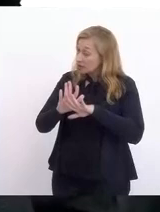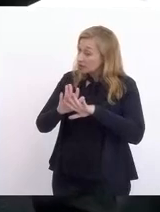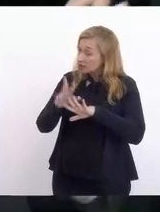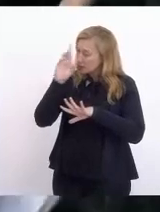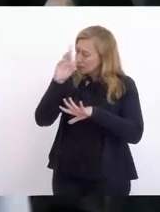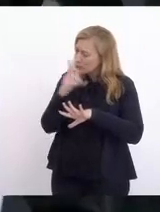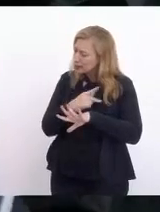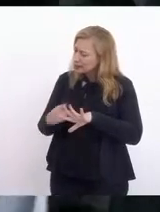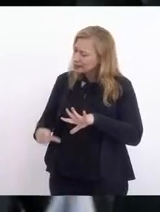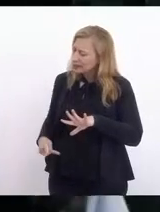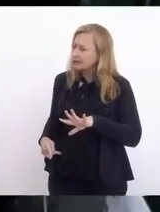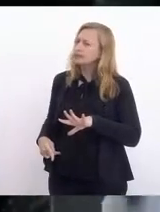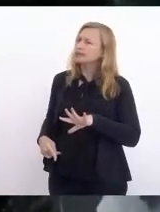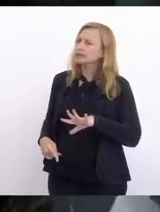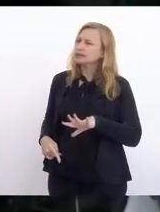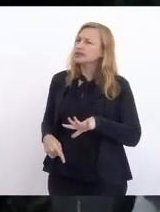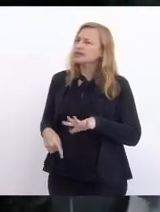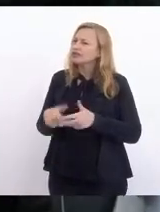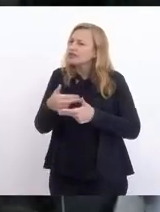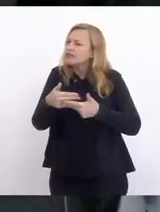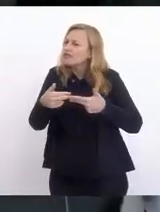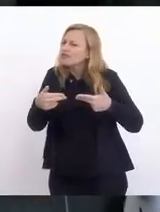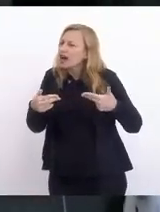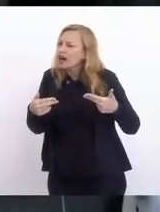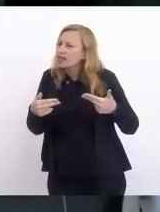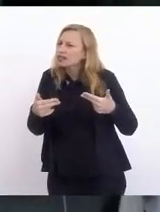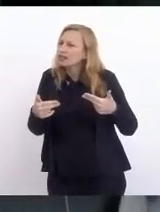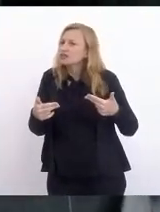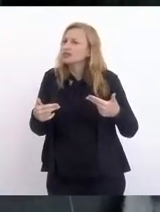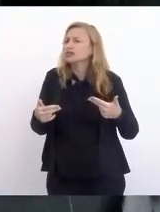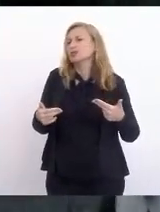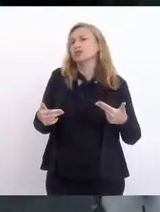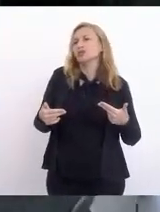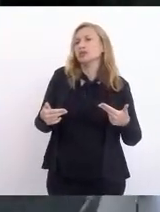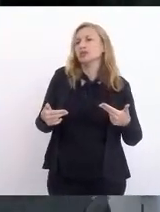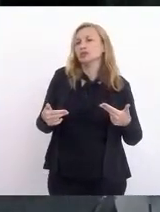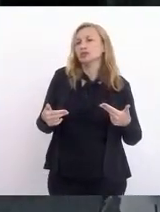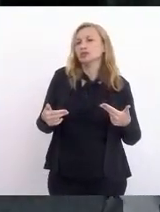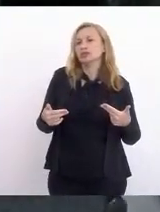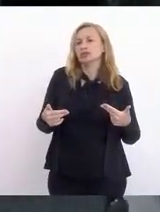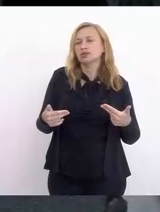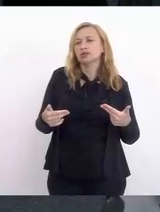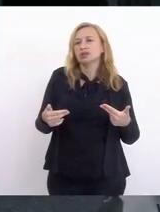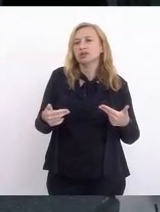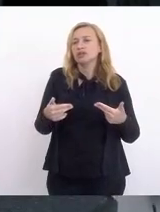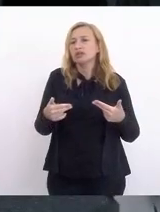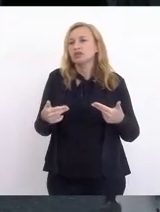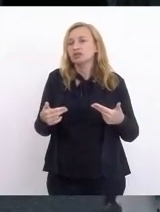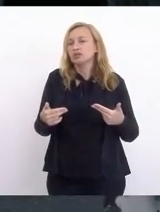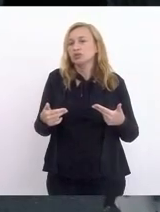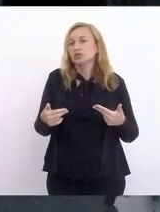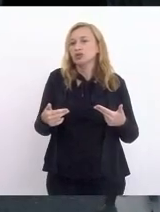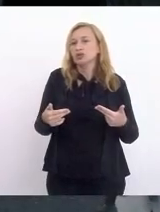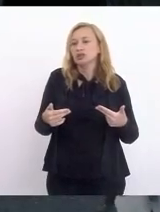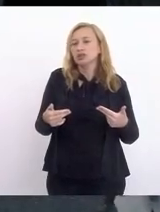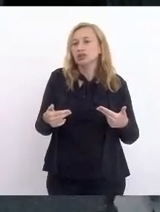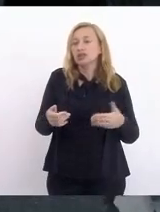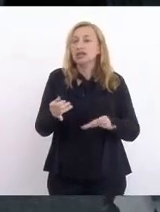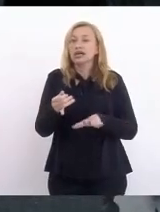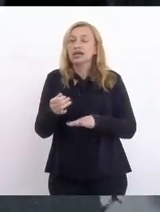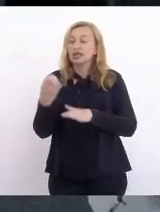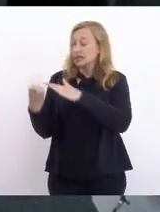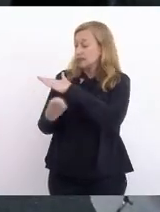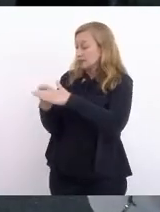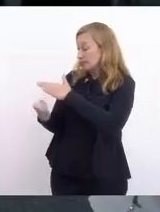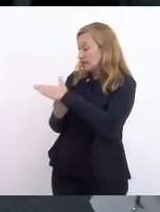Presidente muitos burburinhos de que muitas empresas por exemplo